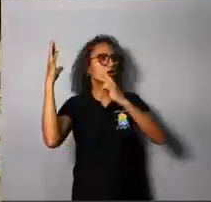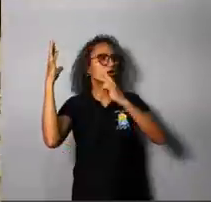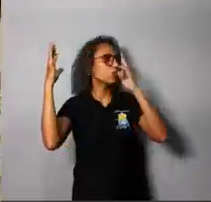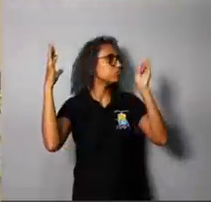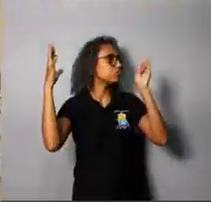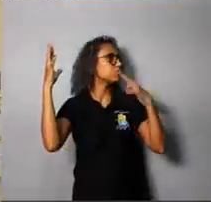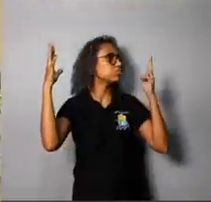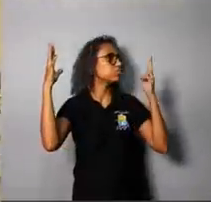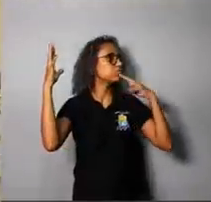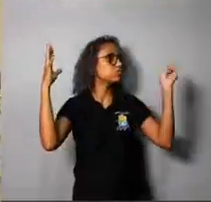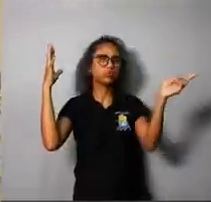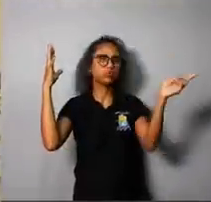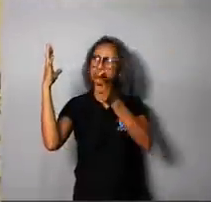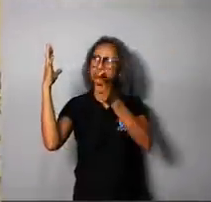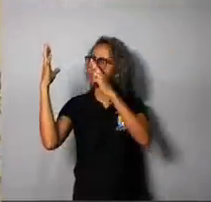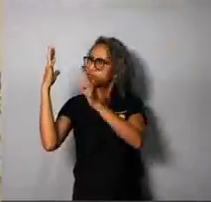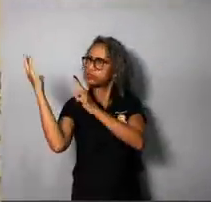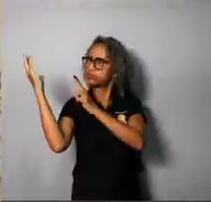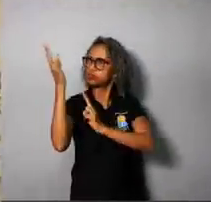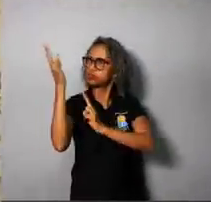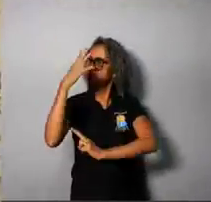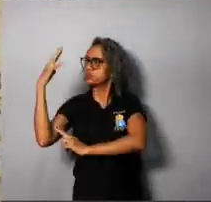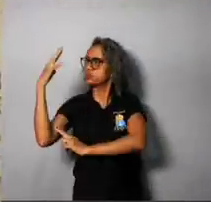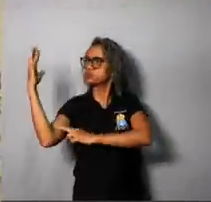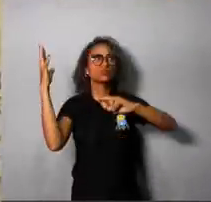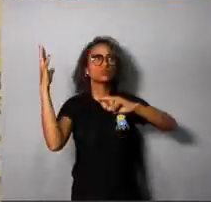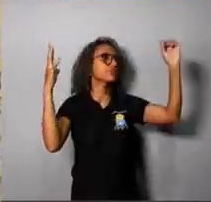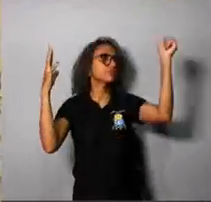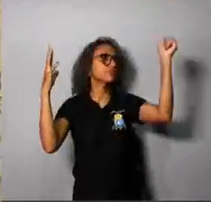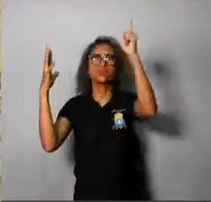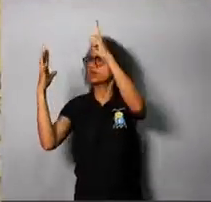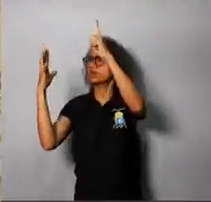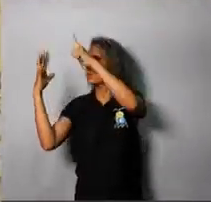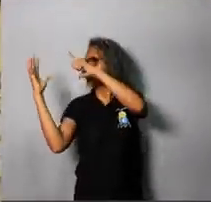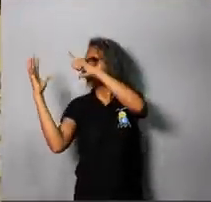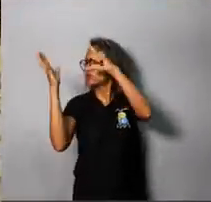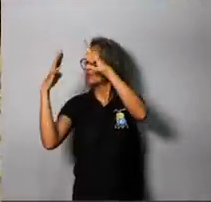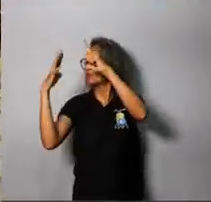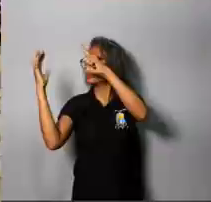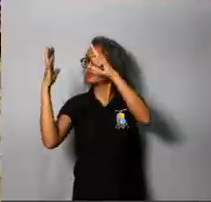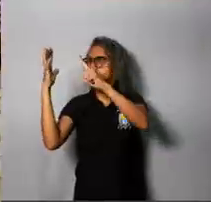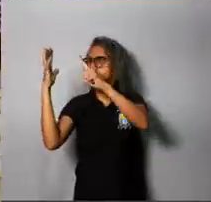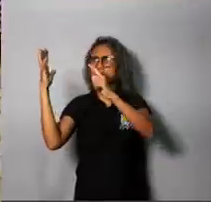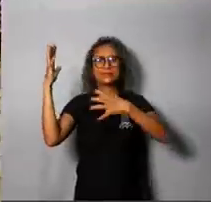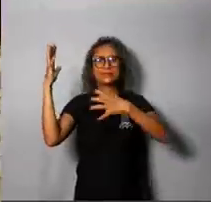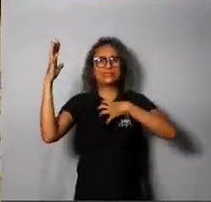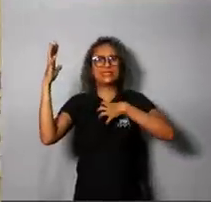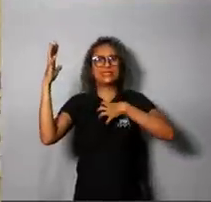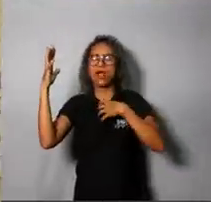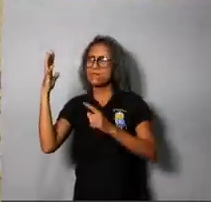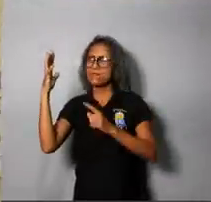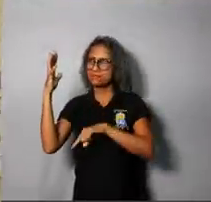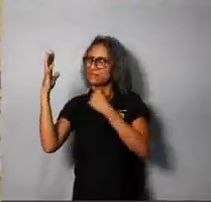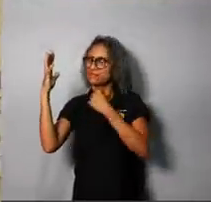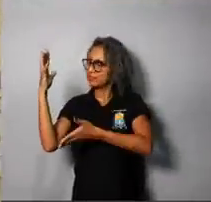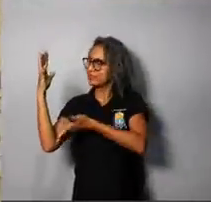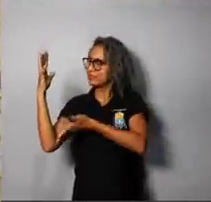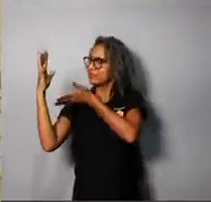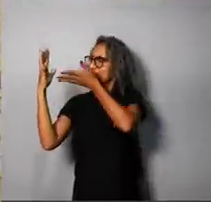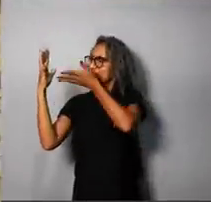traz vida e calor, cada dia crescendo e aprendendo